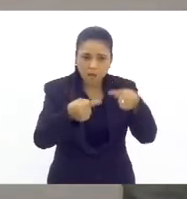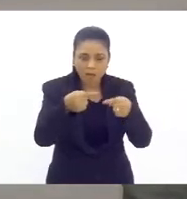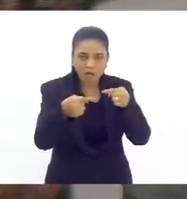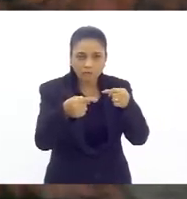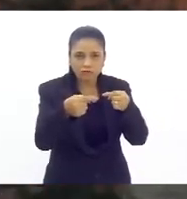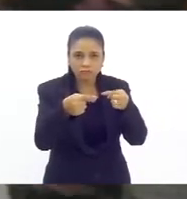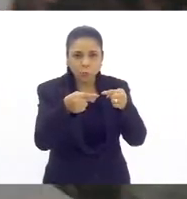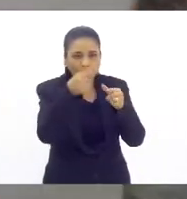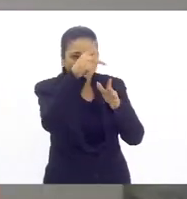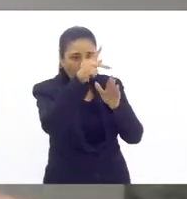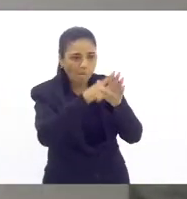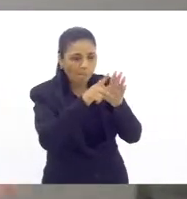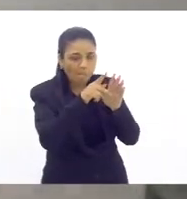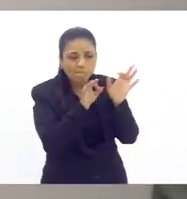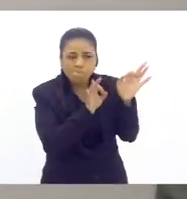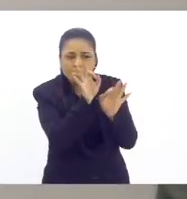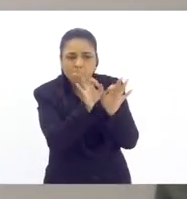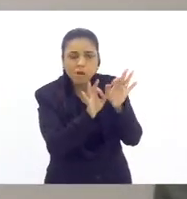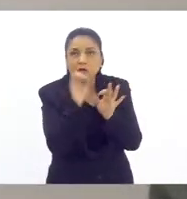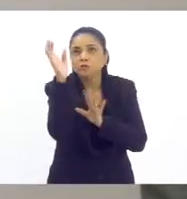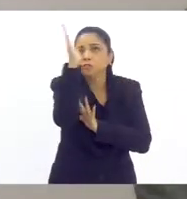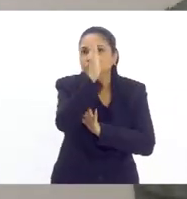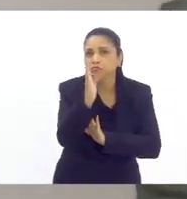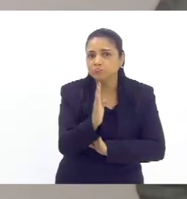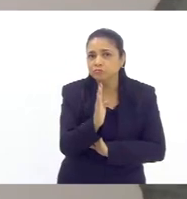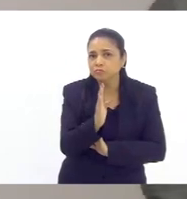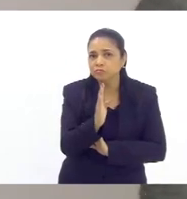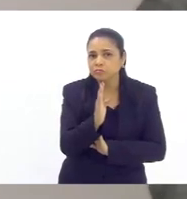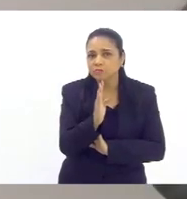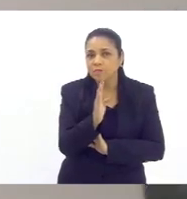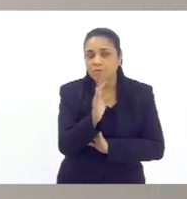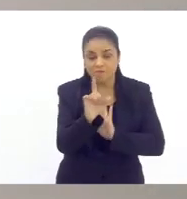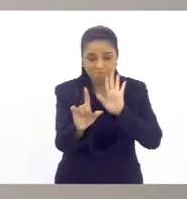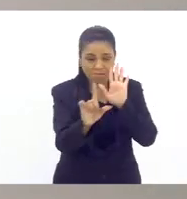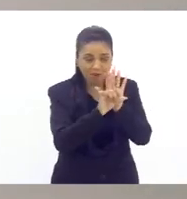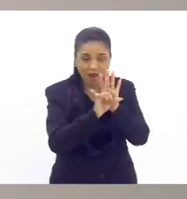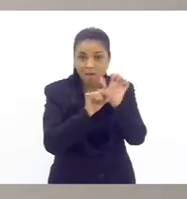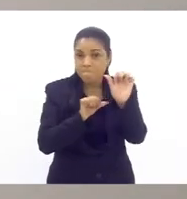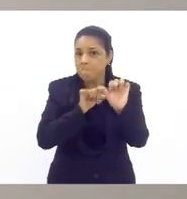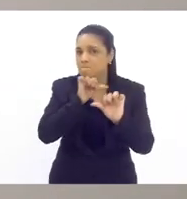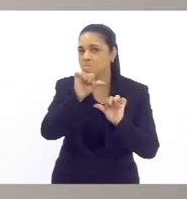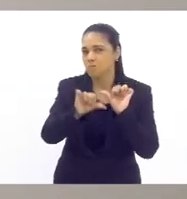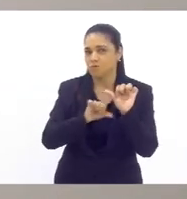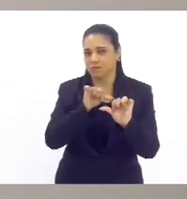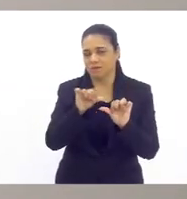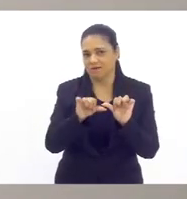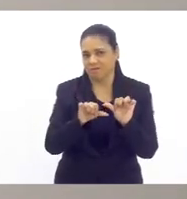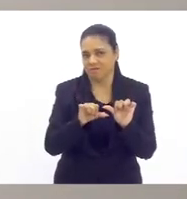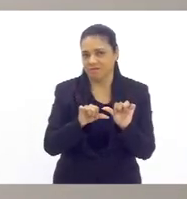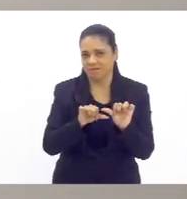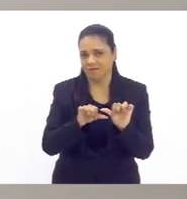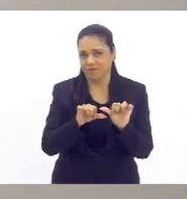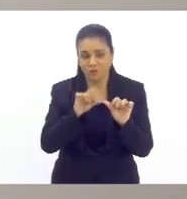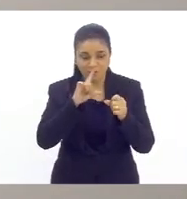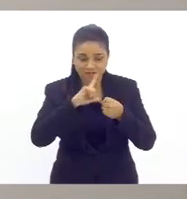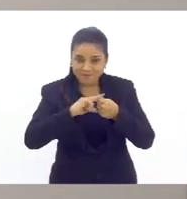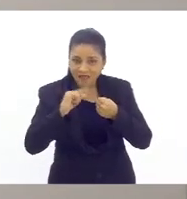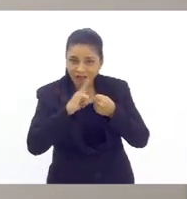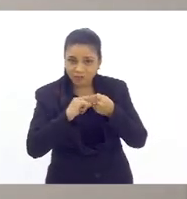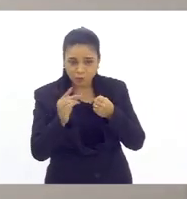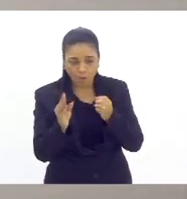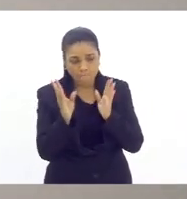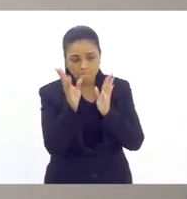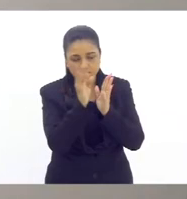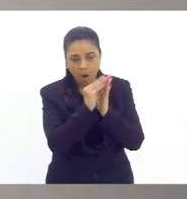para que haja possibilidade de que essa lei seja alterada esse esses artigos que foram colocados